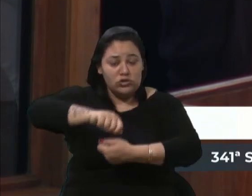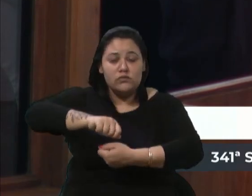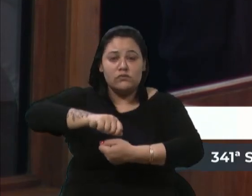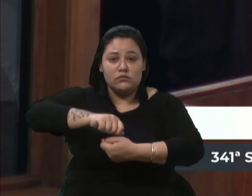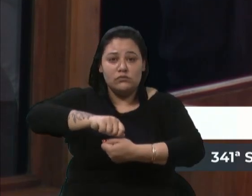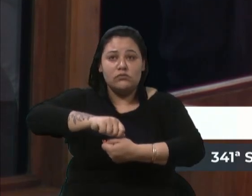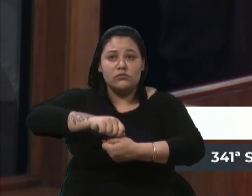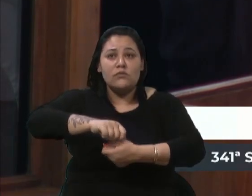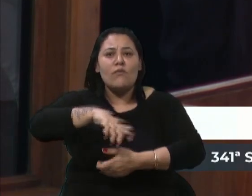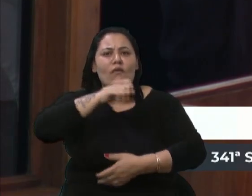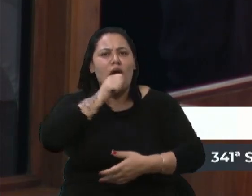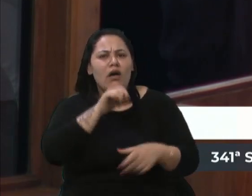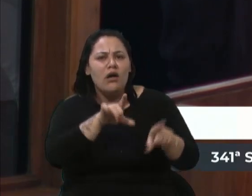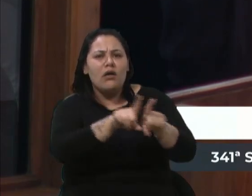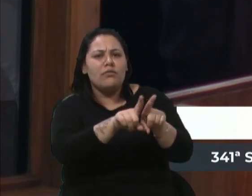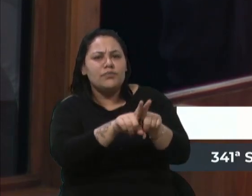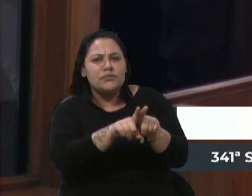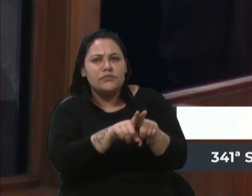E ainda,